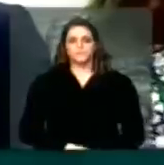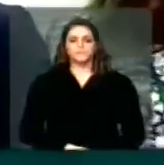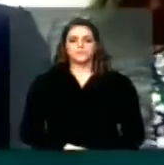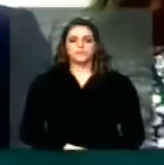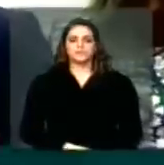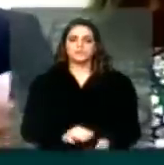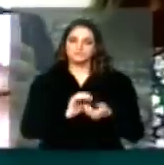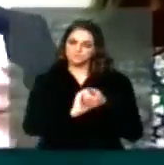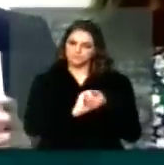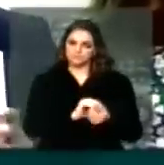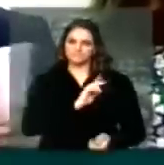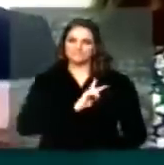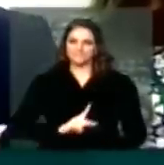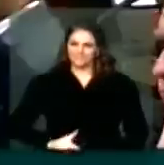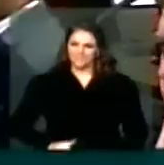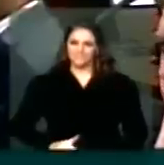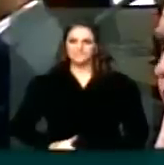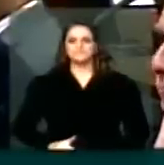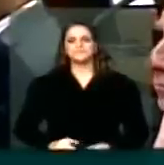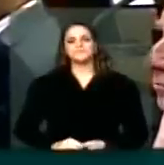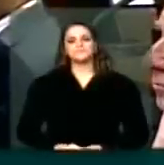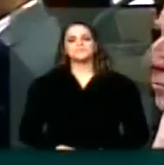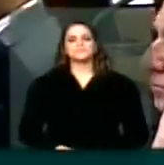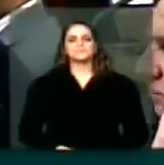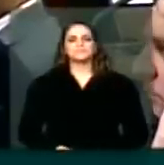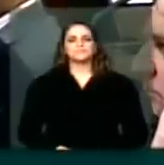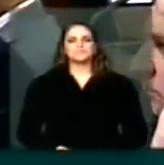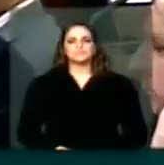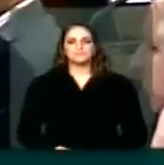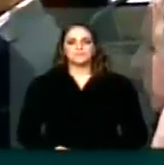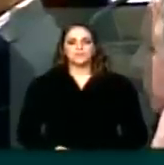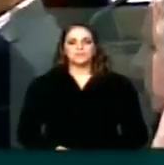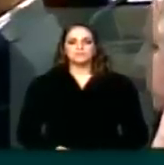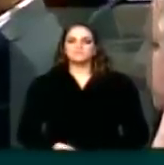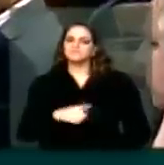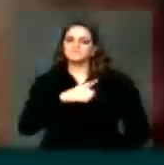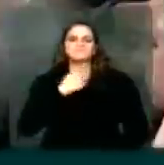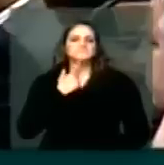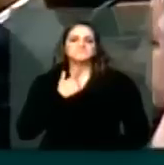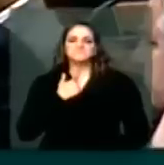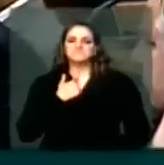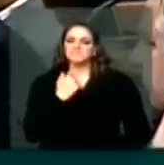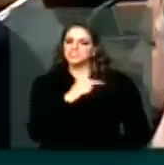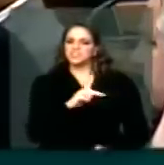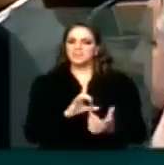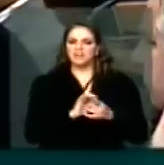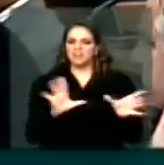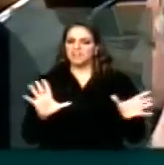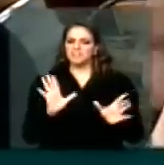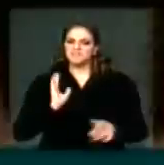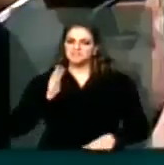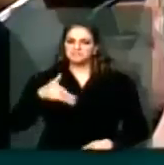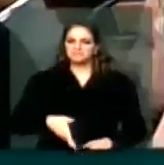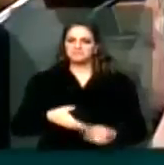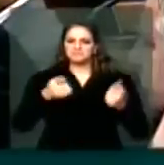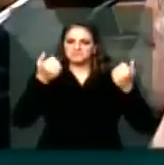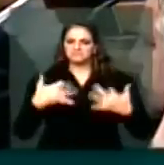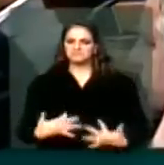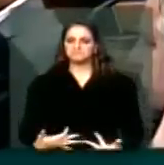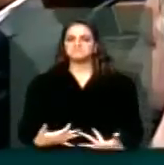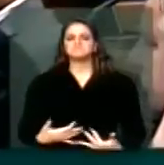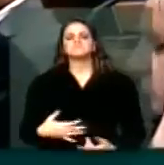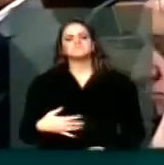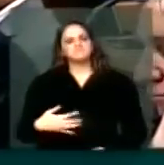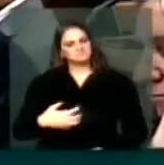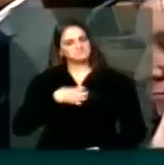cumprimentos ao presidente Eduardo Cunha, que espontaneamente veio a esta comissão como